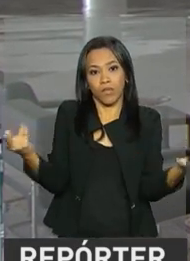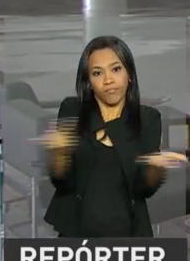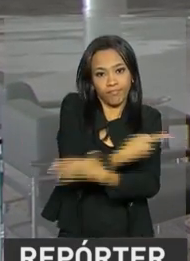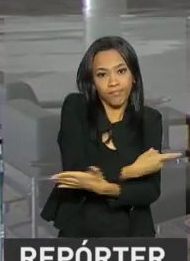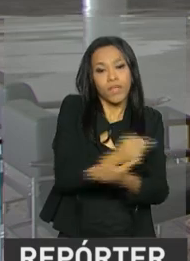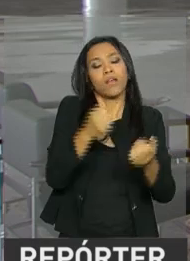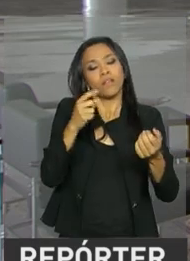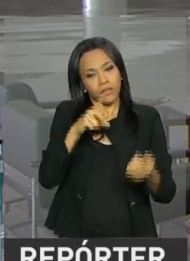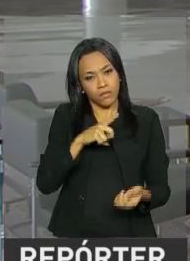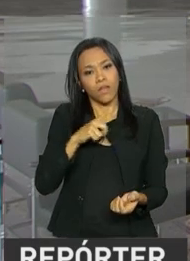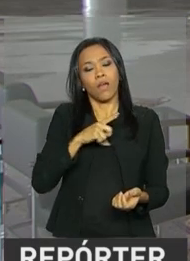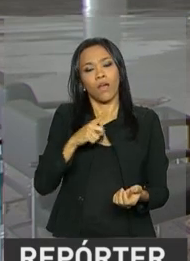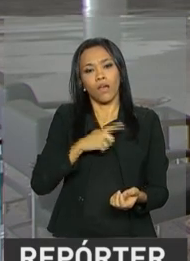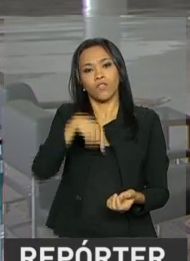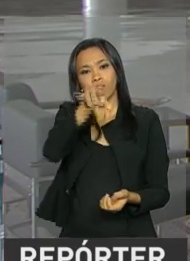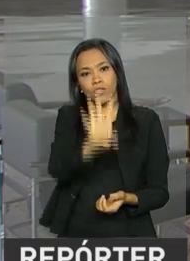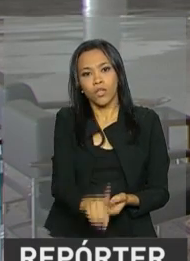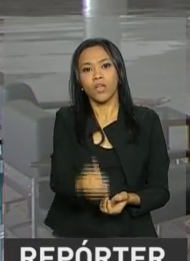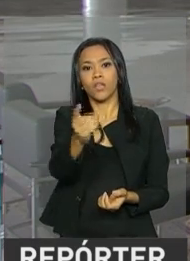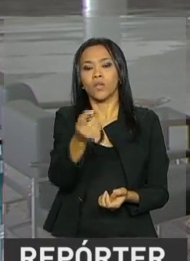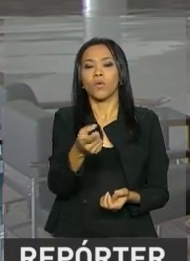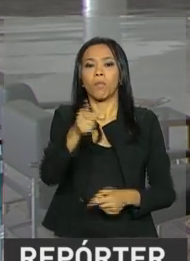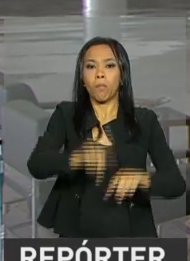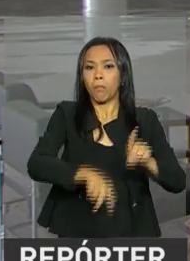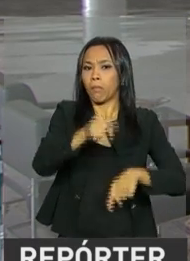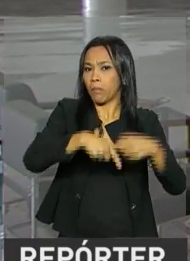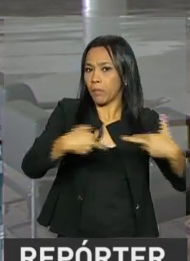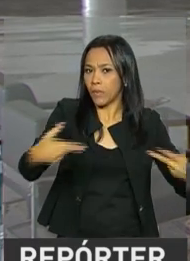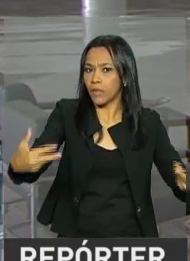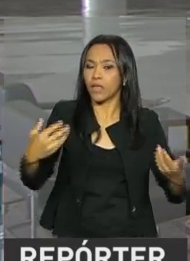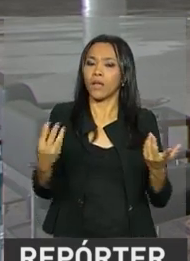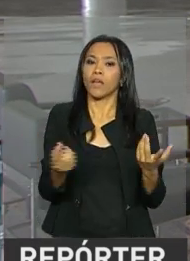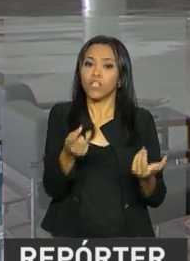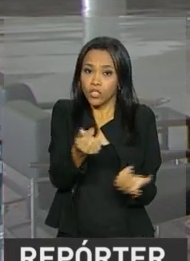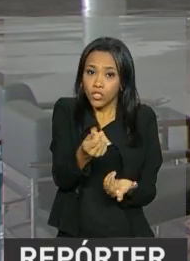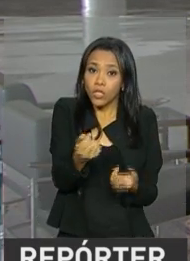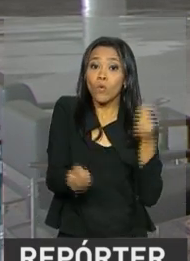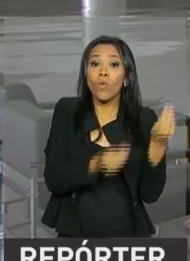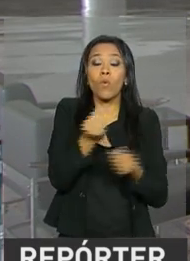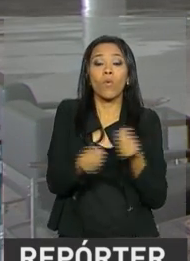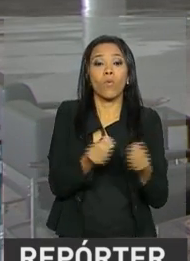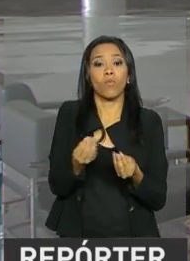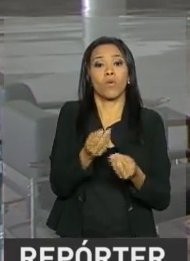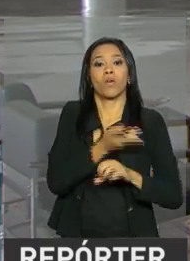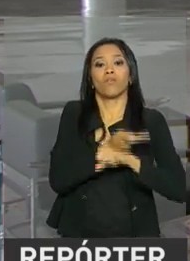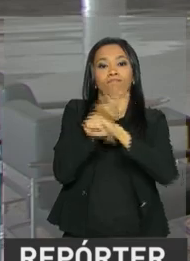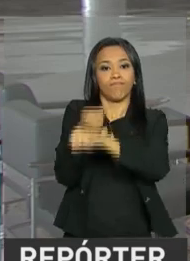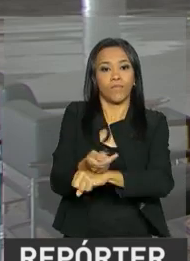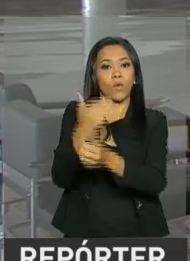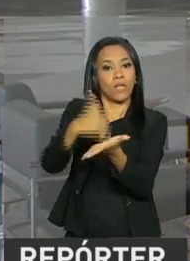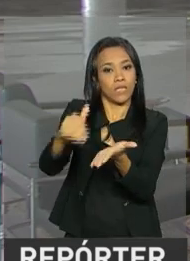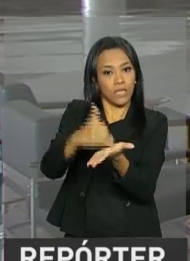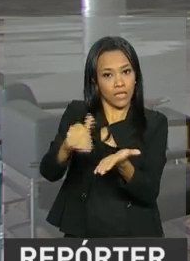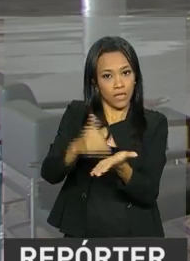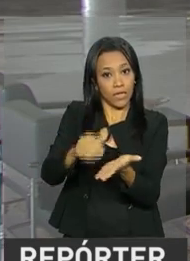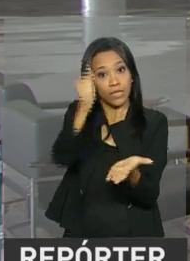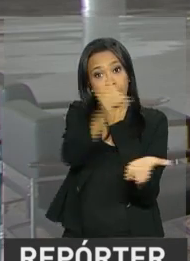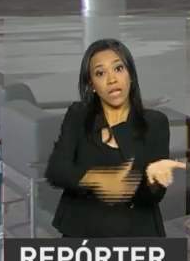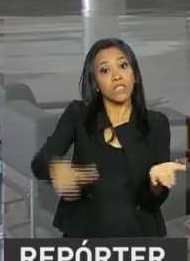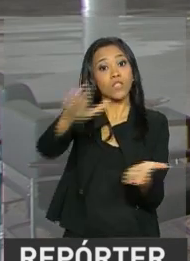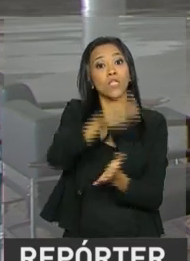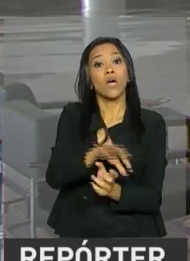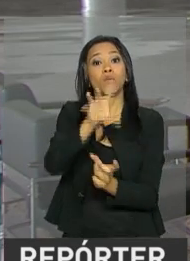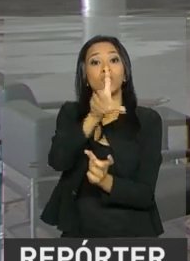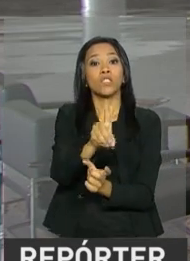recursos materiais e financeiros por meio da secretaria nacional de proteção e Defesa Civil para